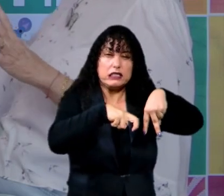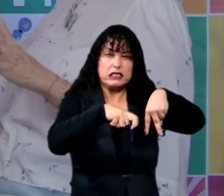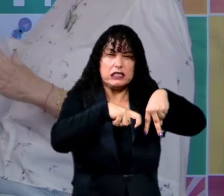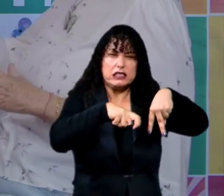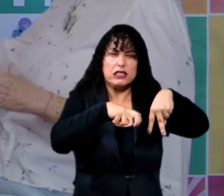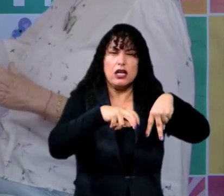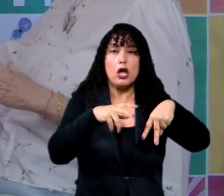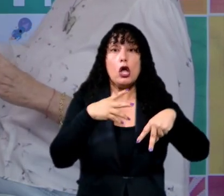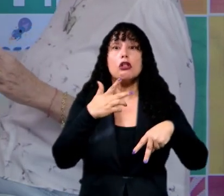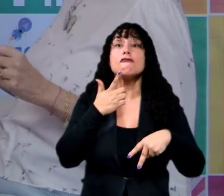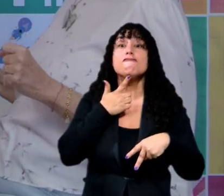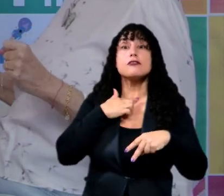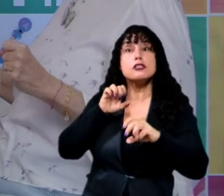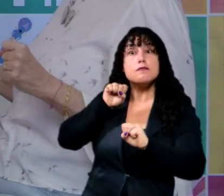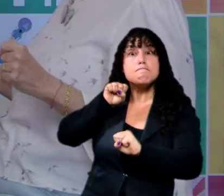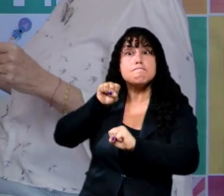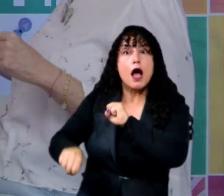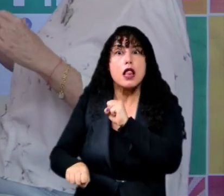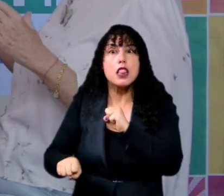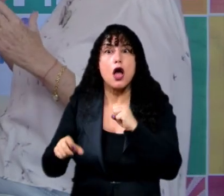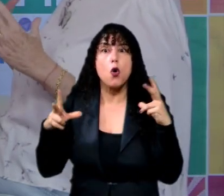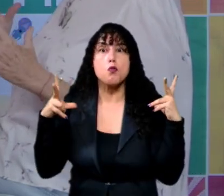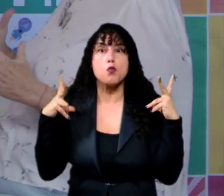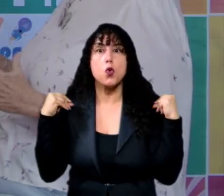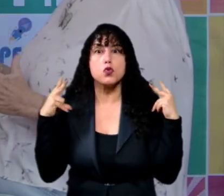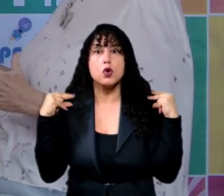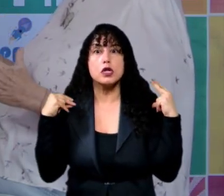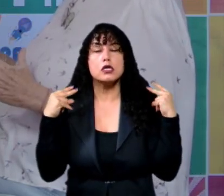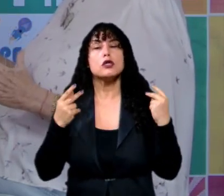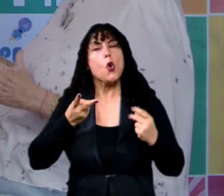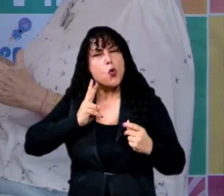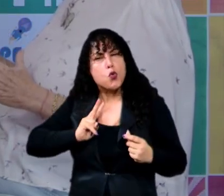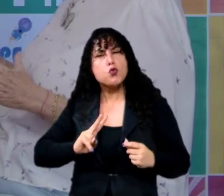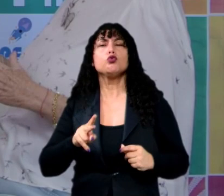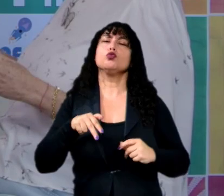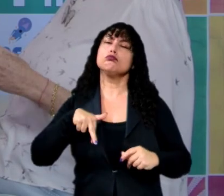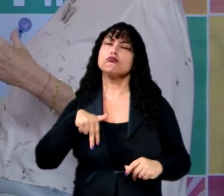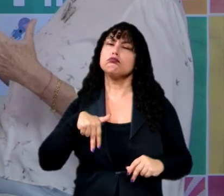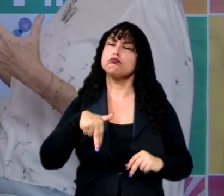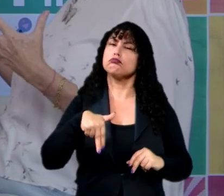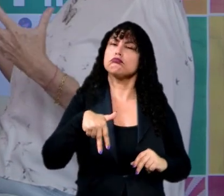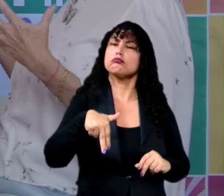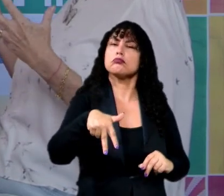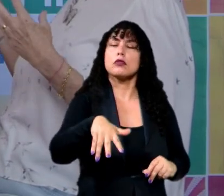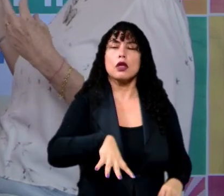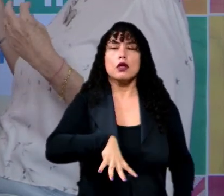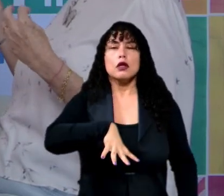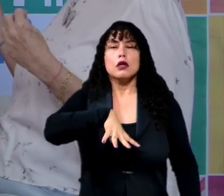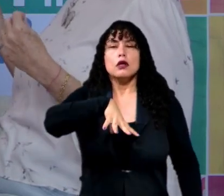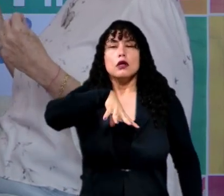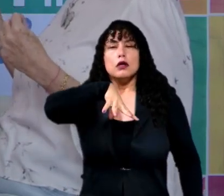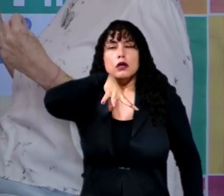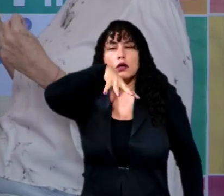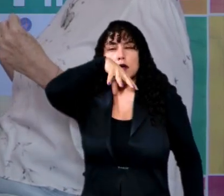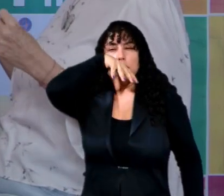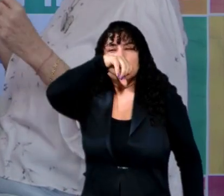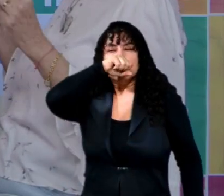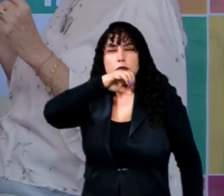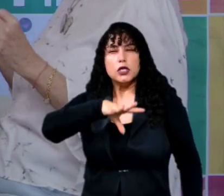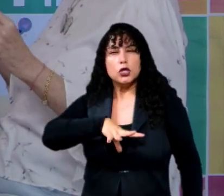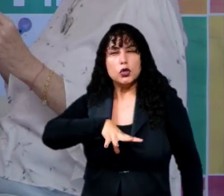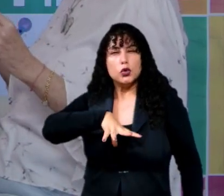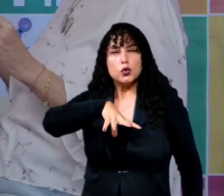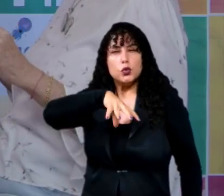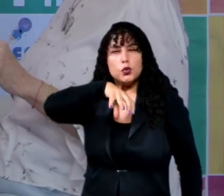de matar o motorista. E eu continuo na faixa de pedestre. Eu respiro